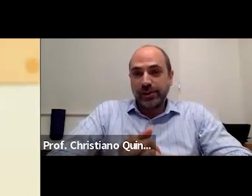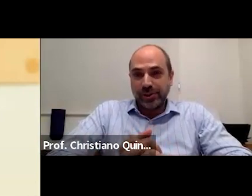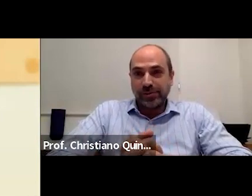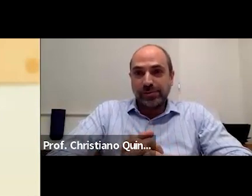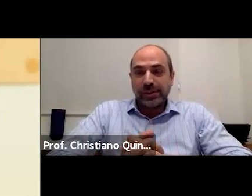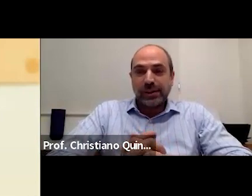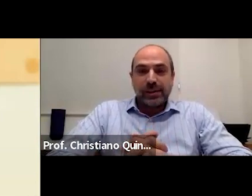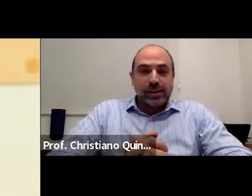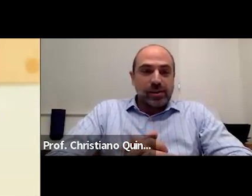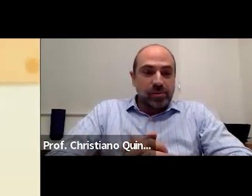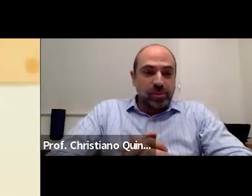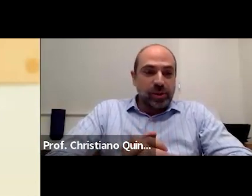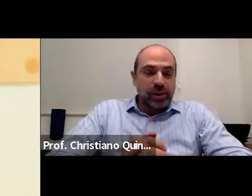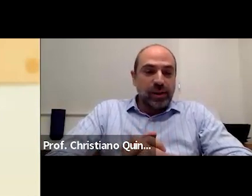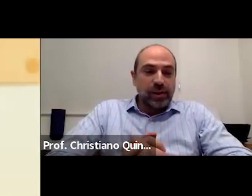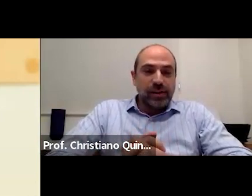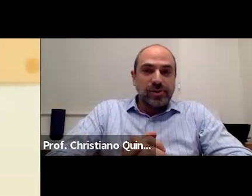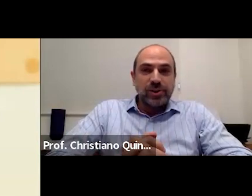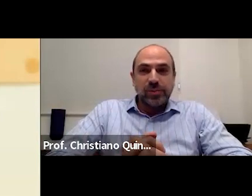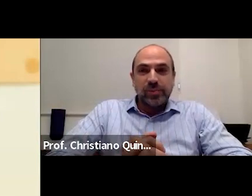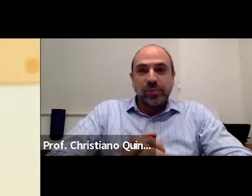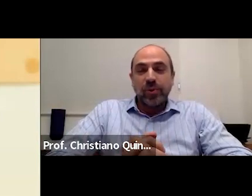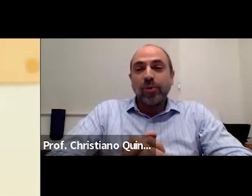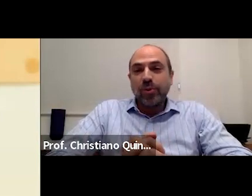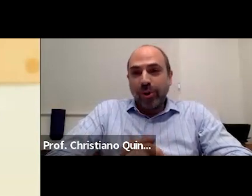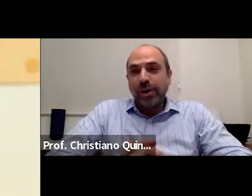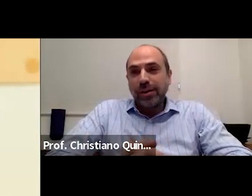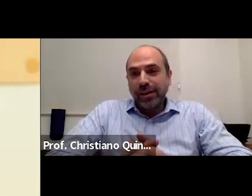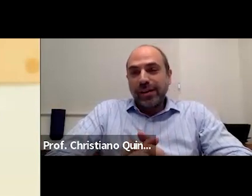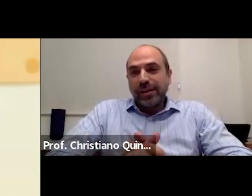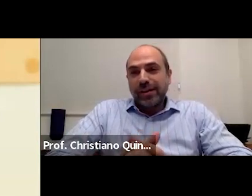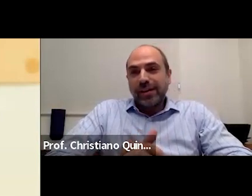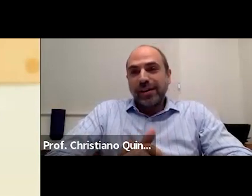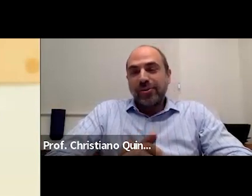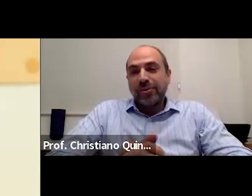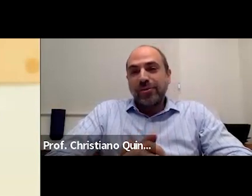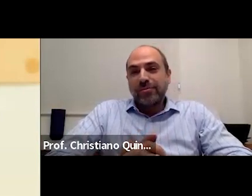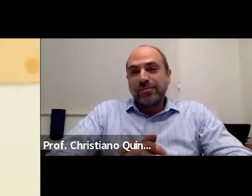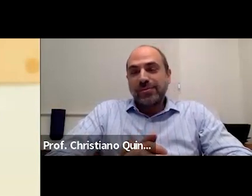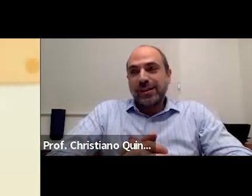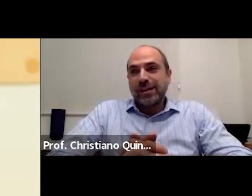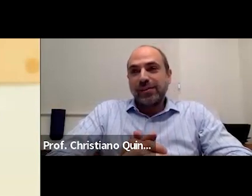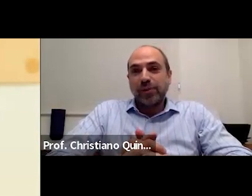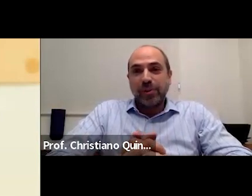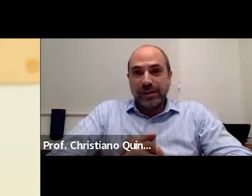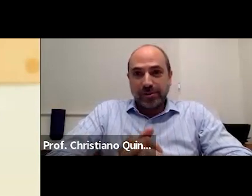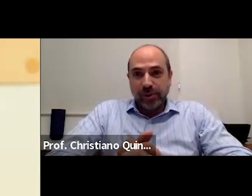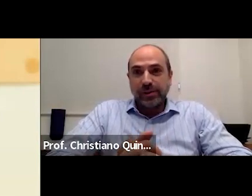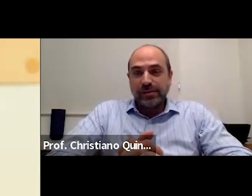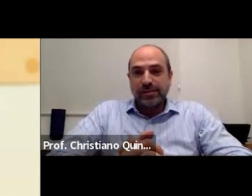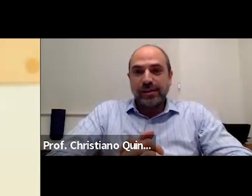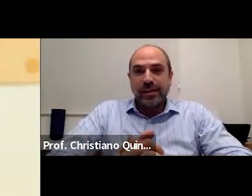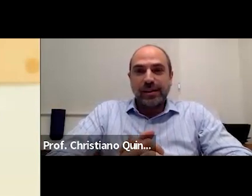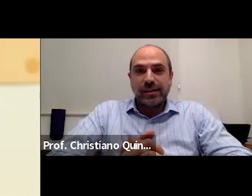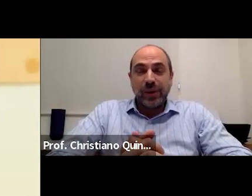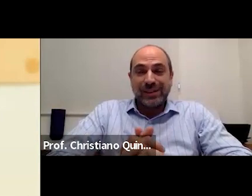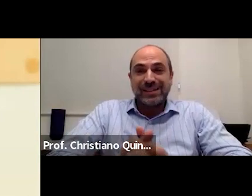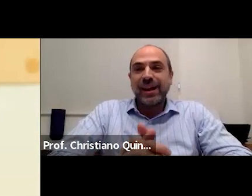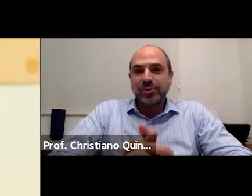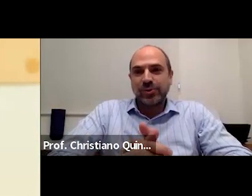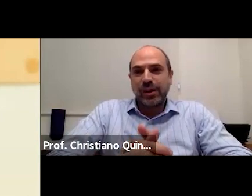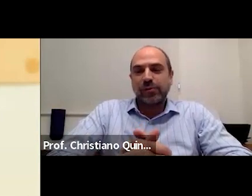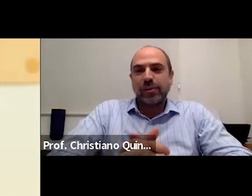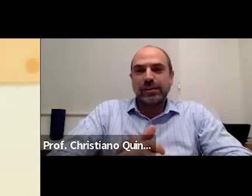algo negativo, porque a gente concorre com informações e